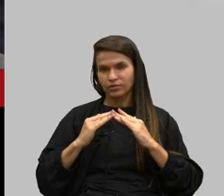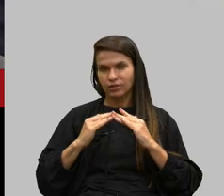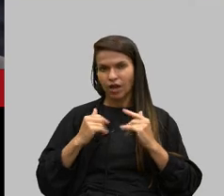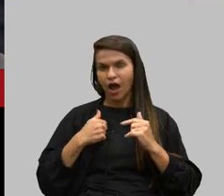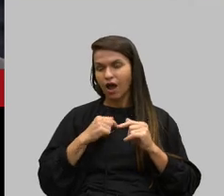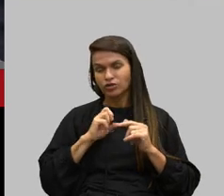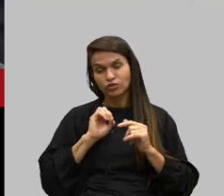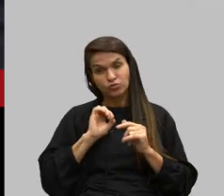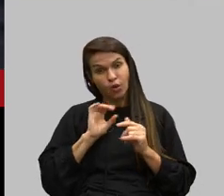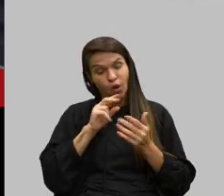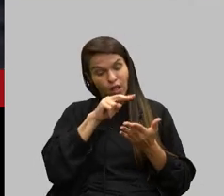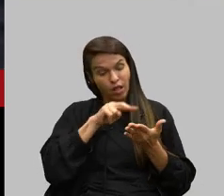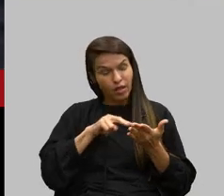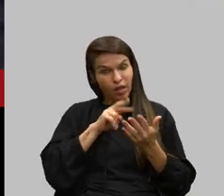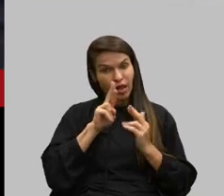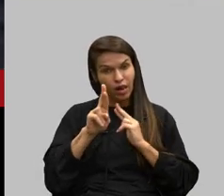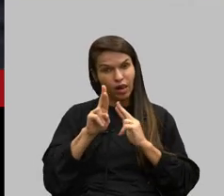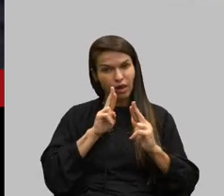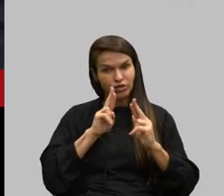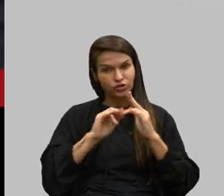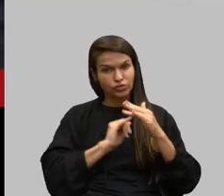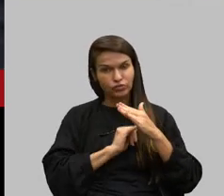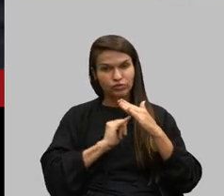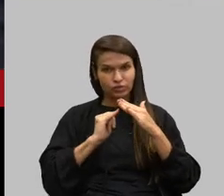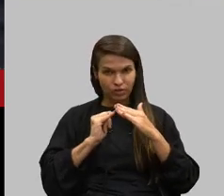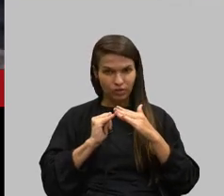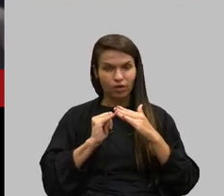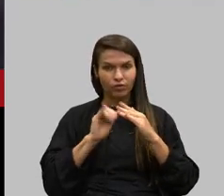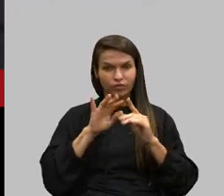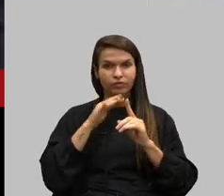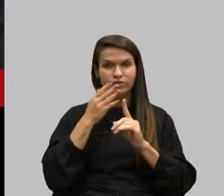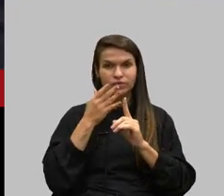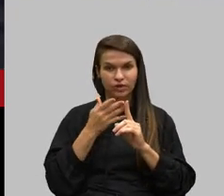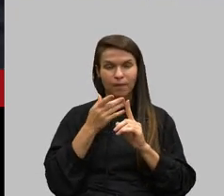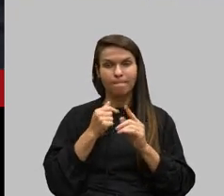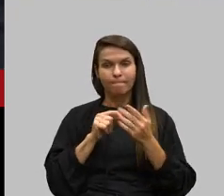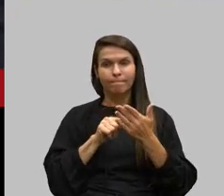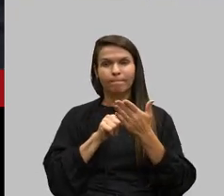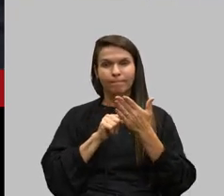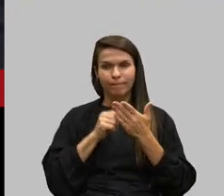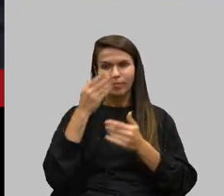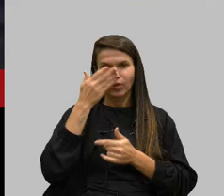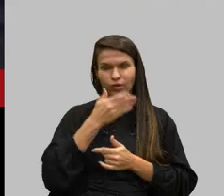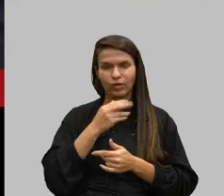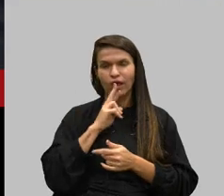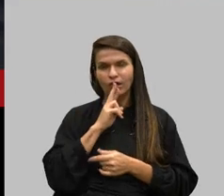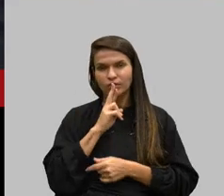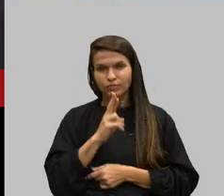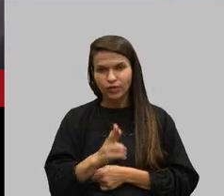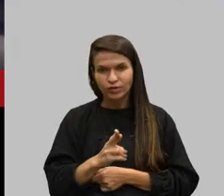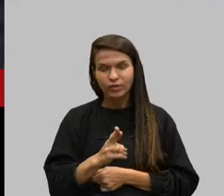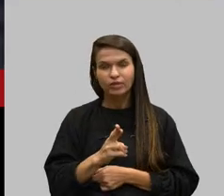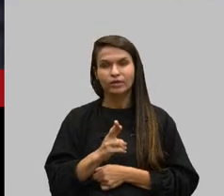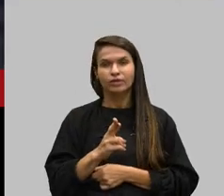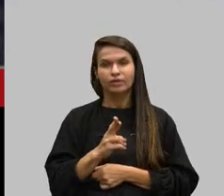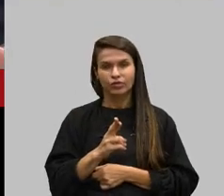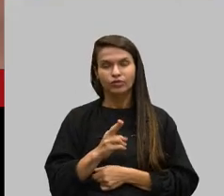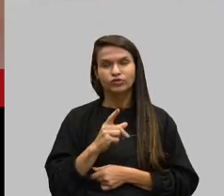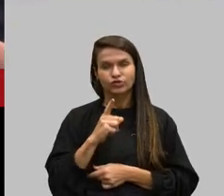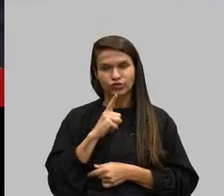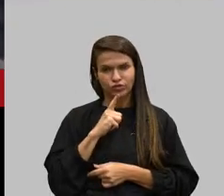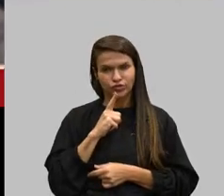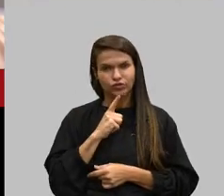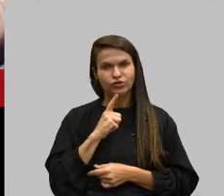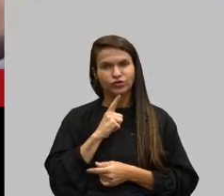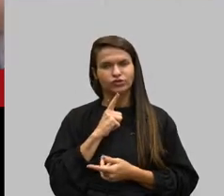aqui em relação institucional onde vossa excelência trouxe aqui falando que tava respondendo que que tava o fluxo estava muito